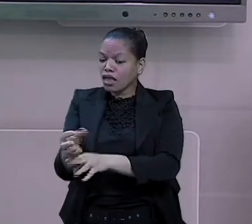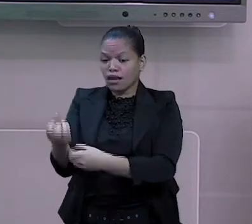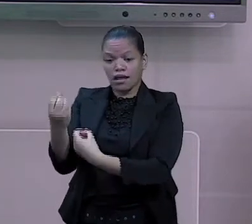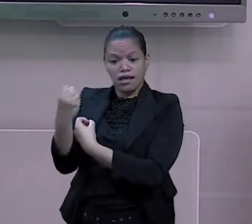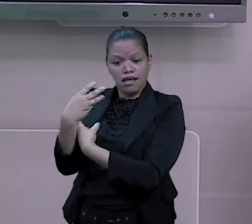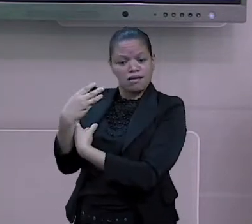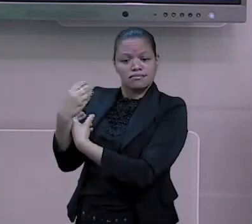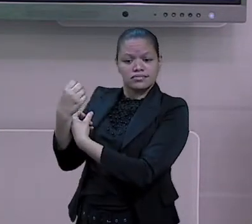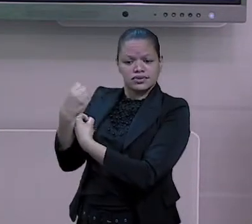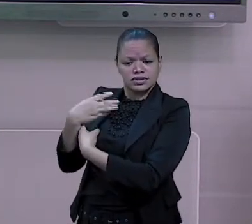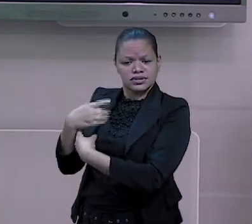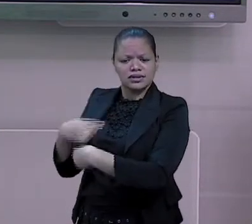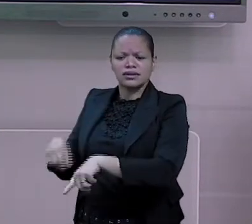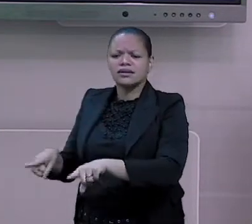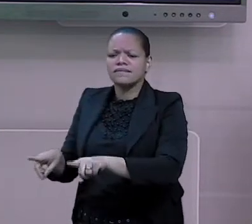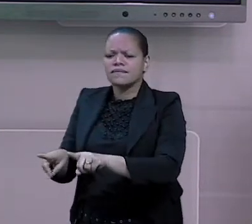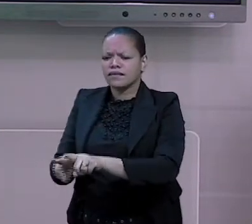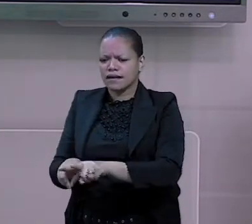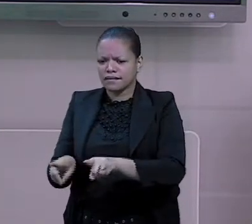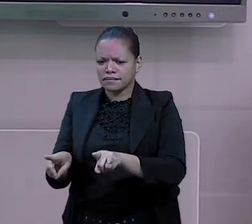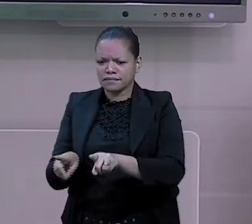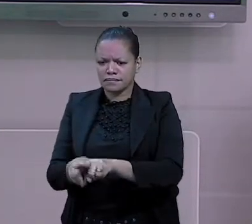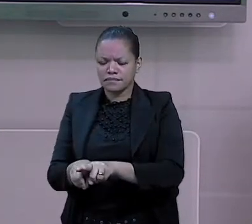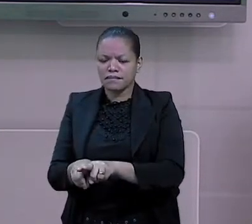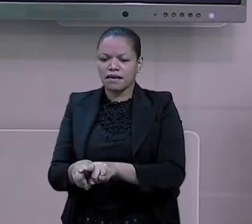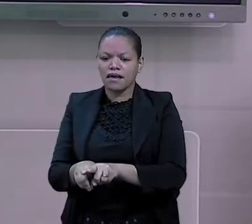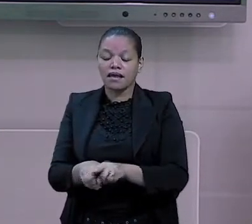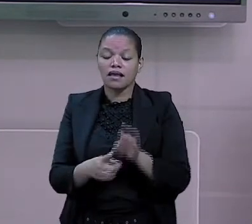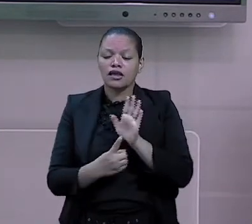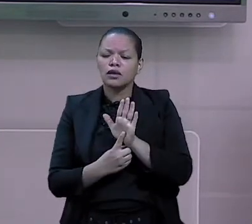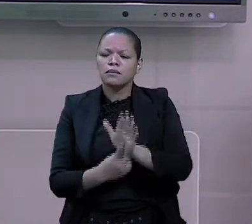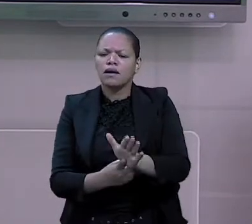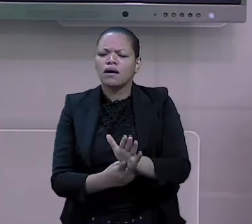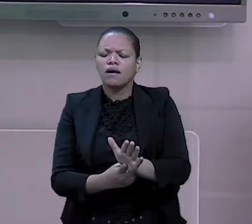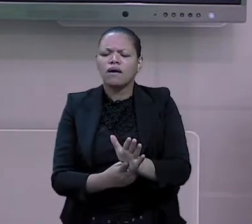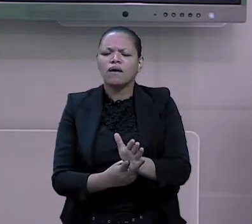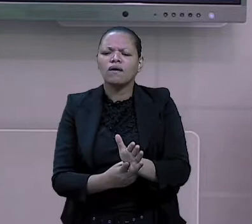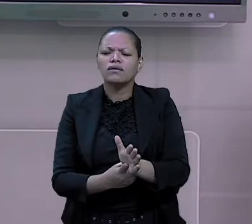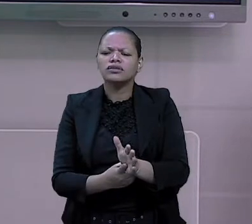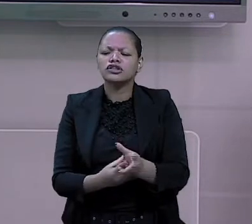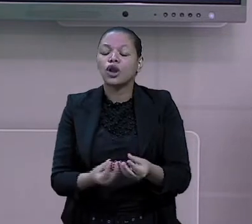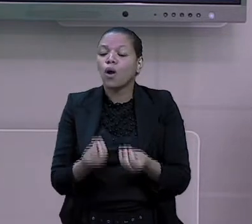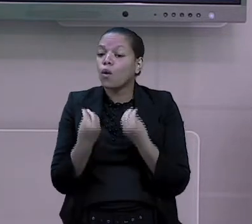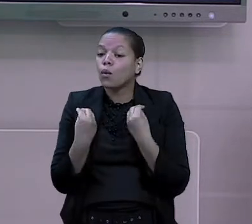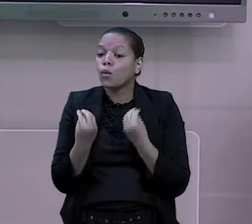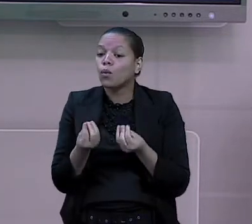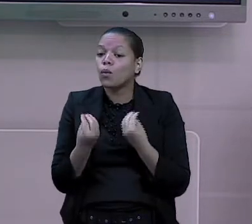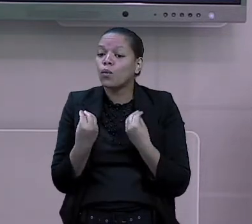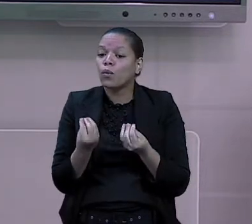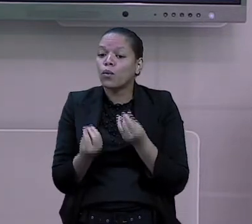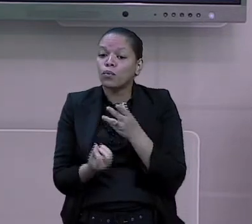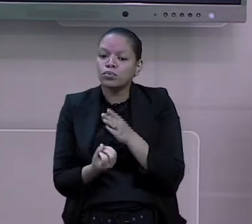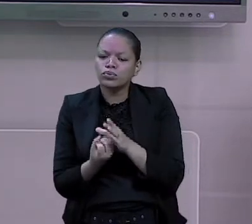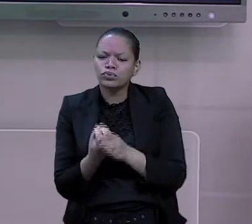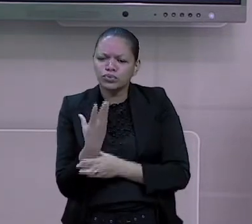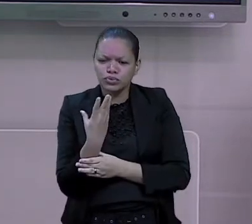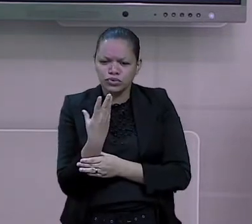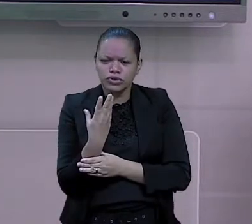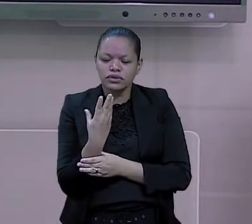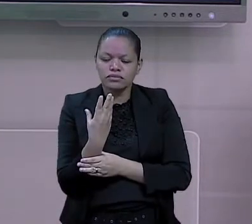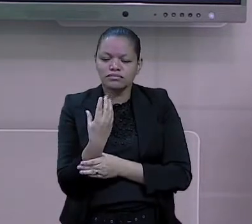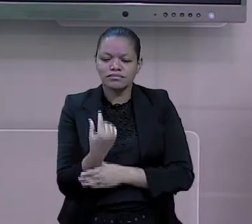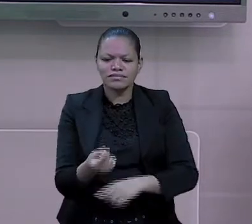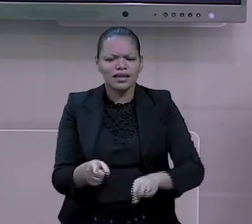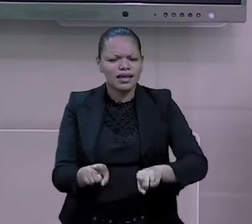surgiu esse gênero literário. E essas fábulas, gente, foram feitas uma coletânea, que a gente chama